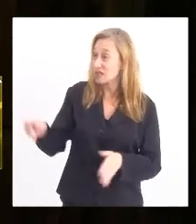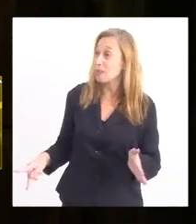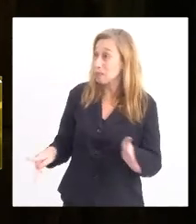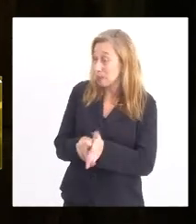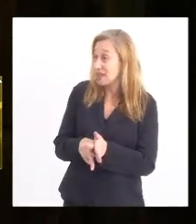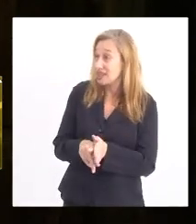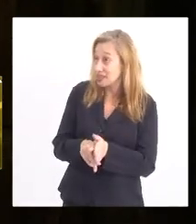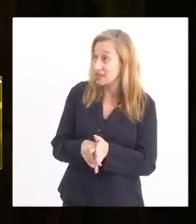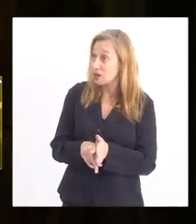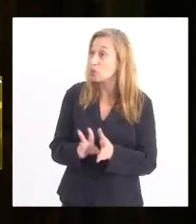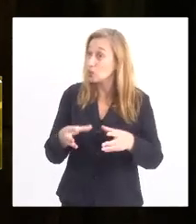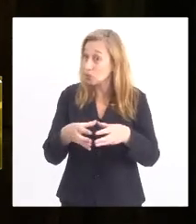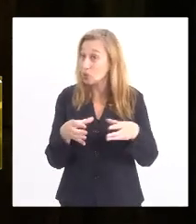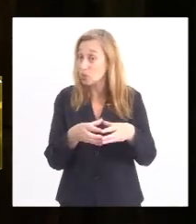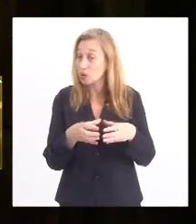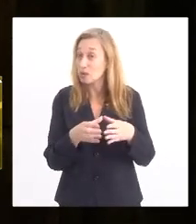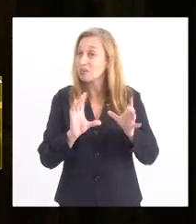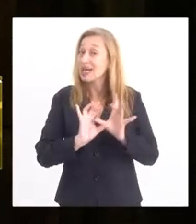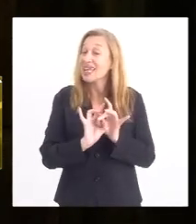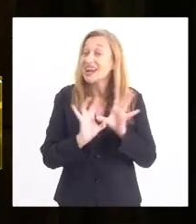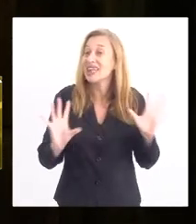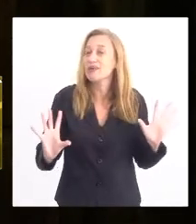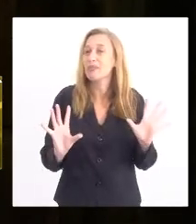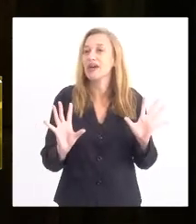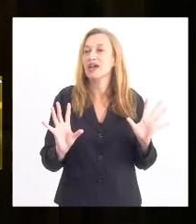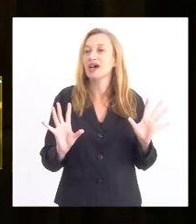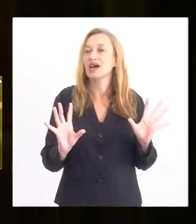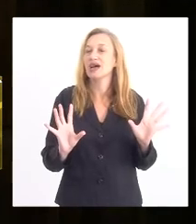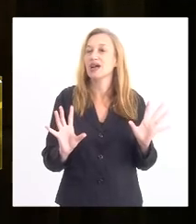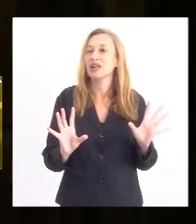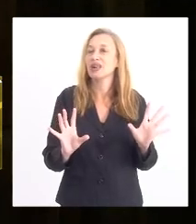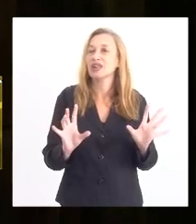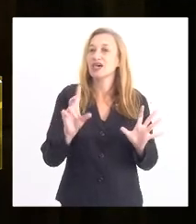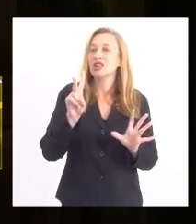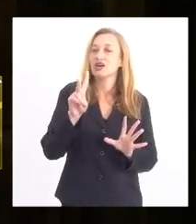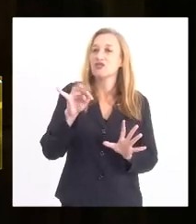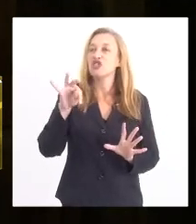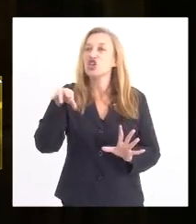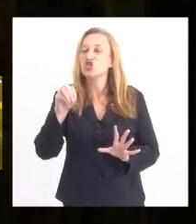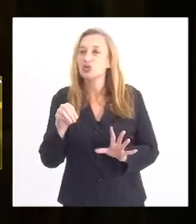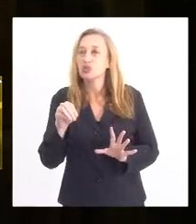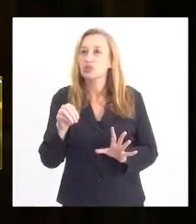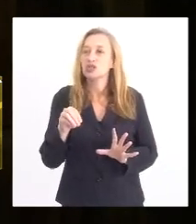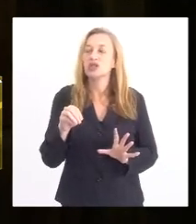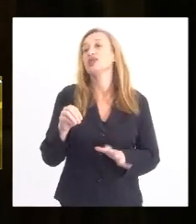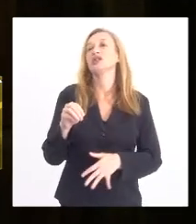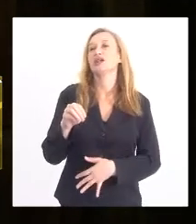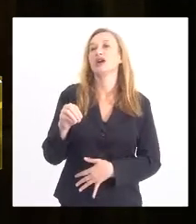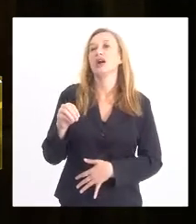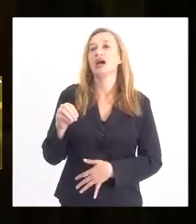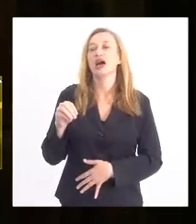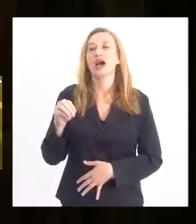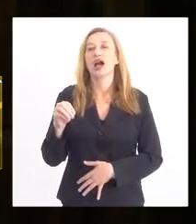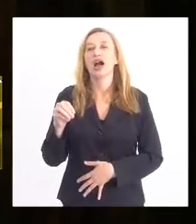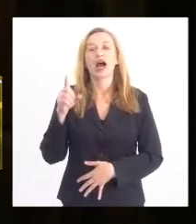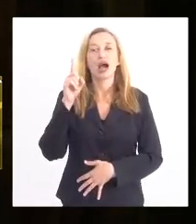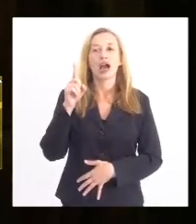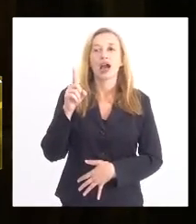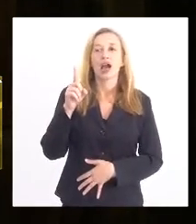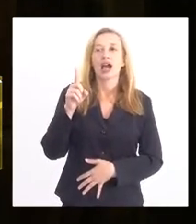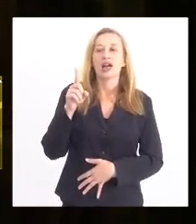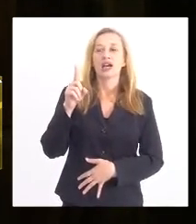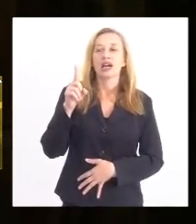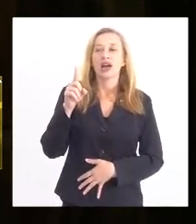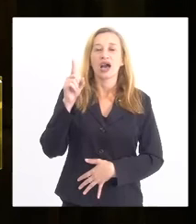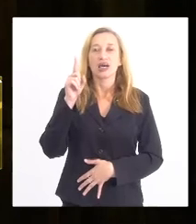parte daquele convencimento para que liberasse o visto de americano canadense japonês australiano para o Brasil quantos